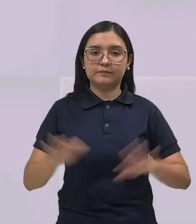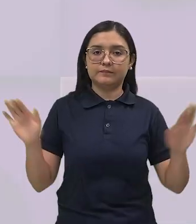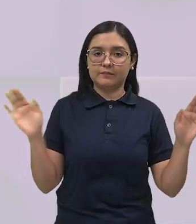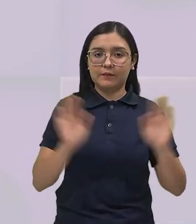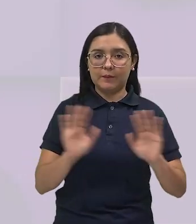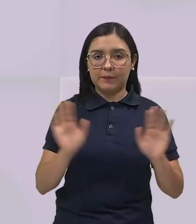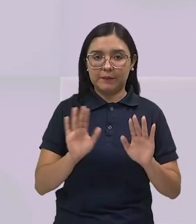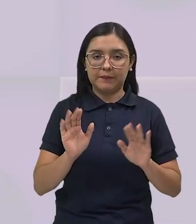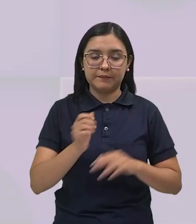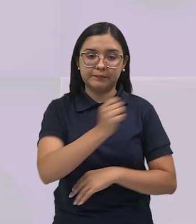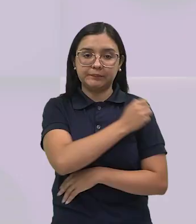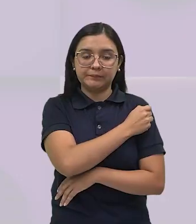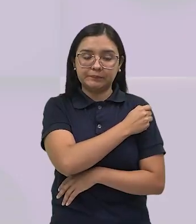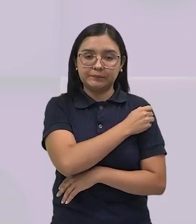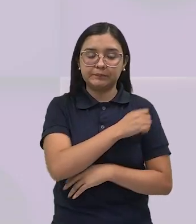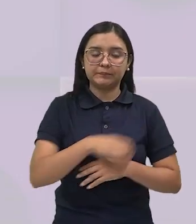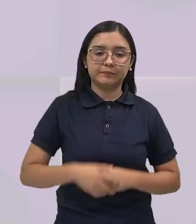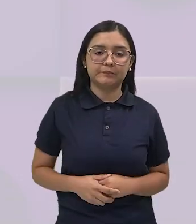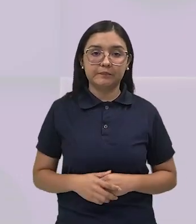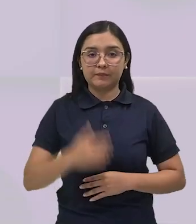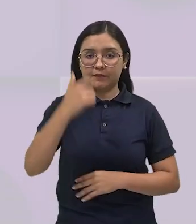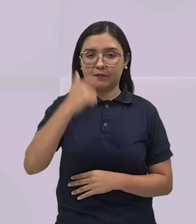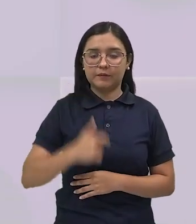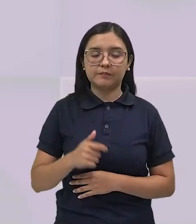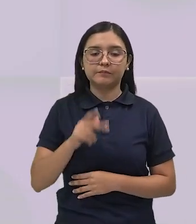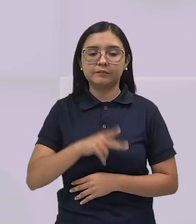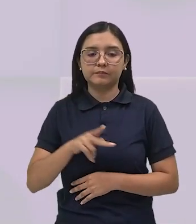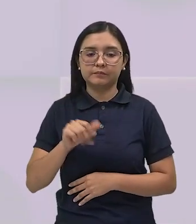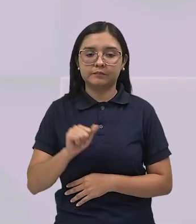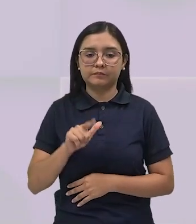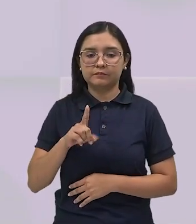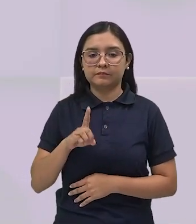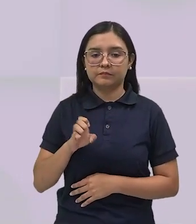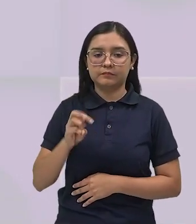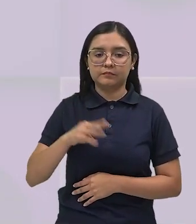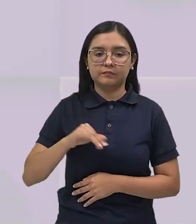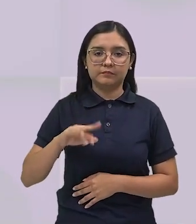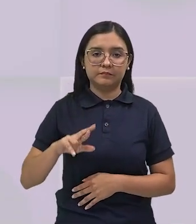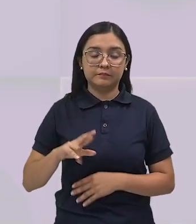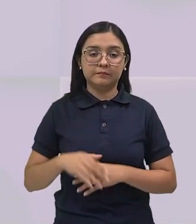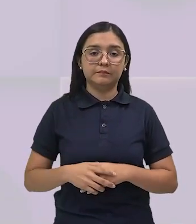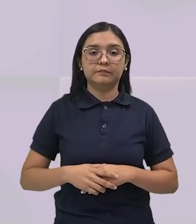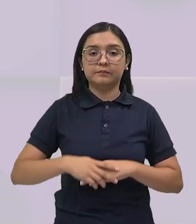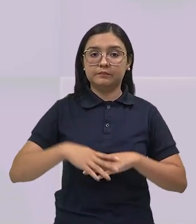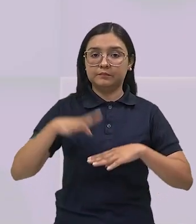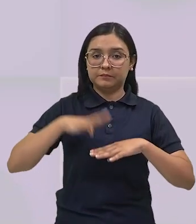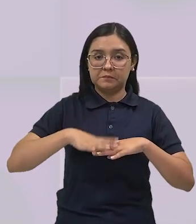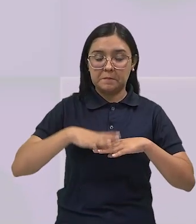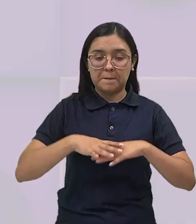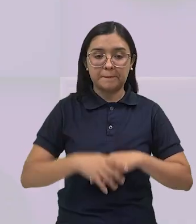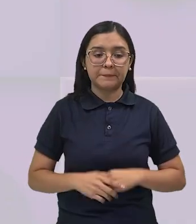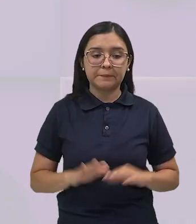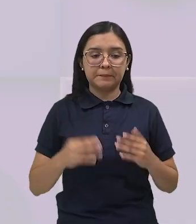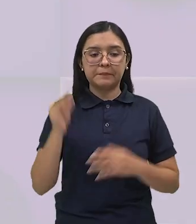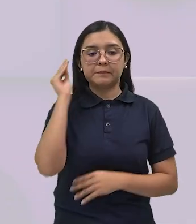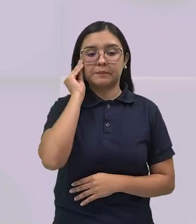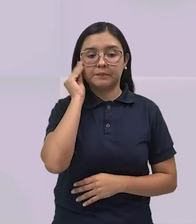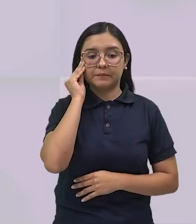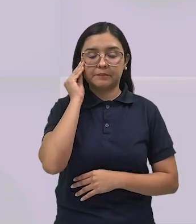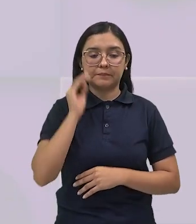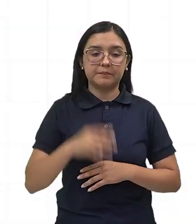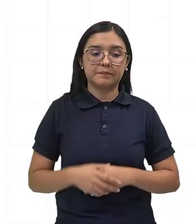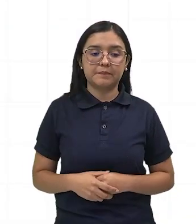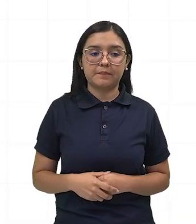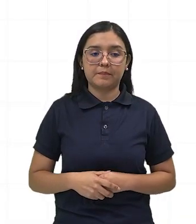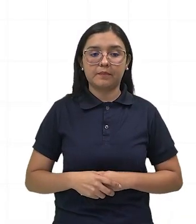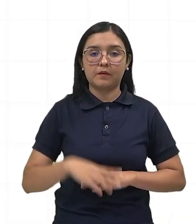Olá, meu povo do oitavo aninho! Eu sou o professor Aldemir Malveira, de Matemática. Vejamos o que